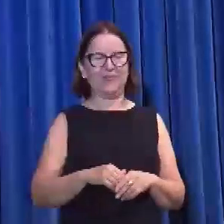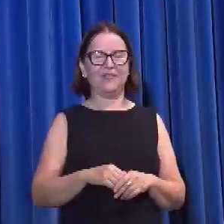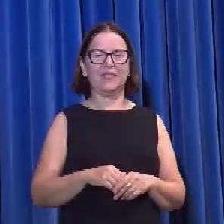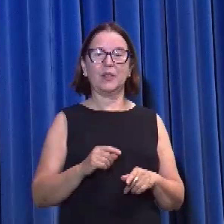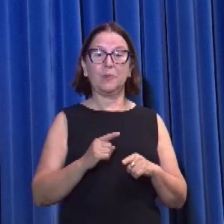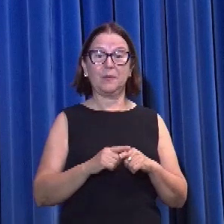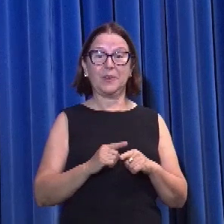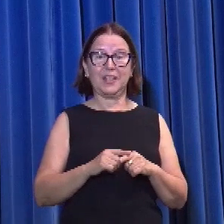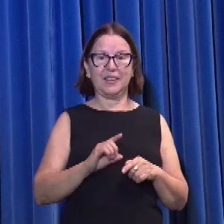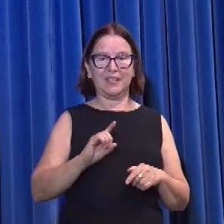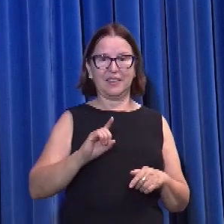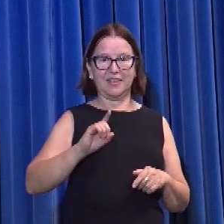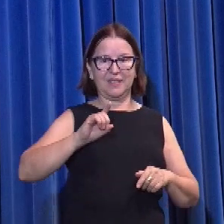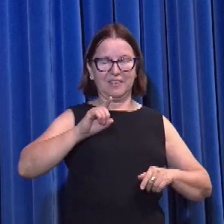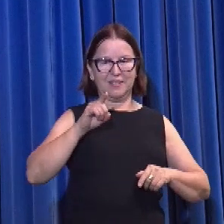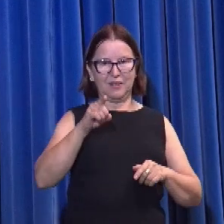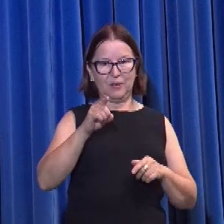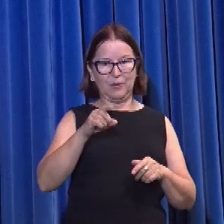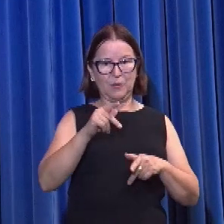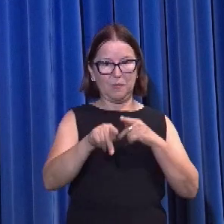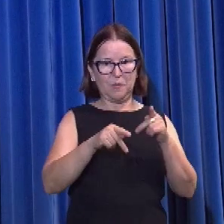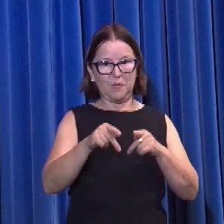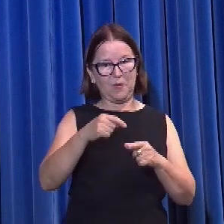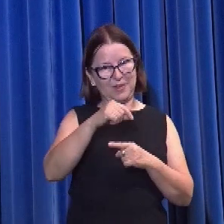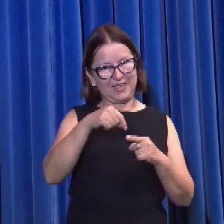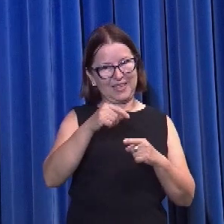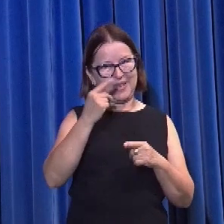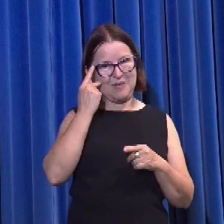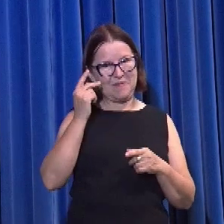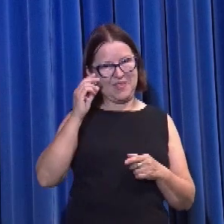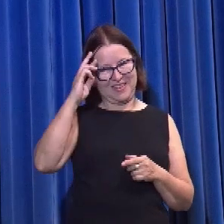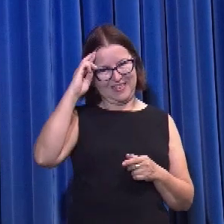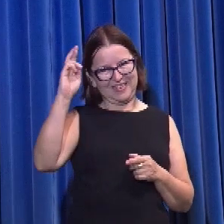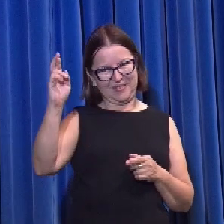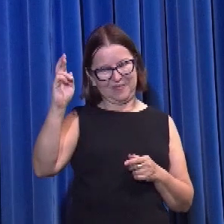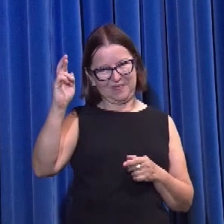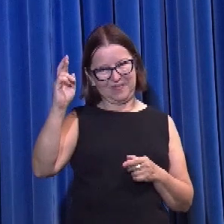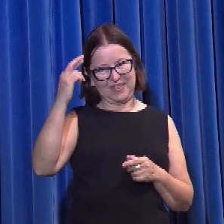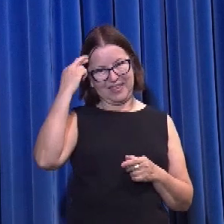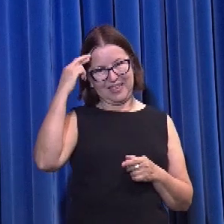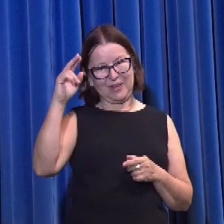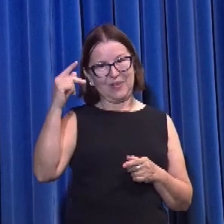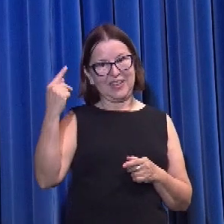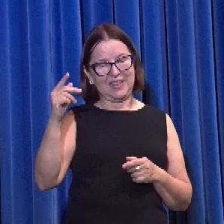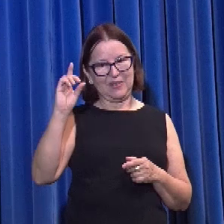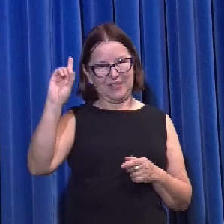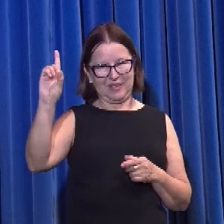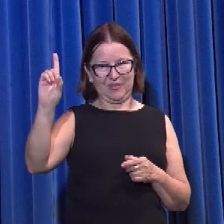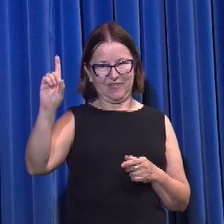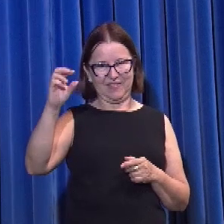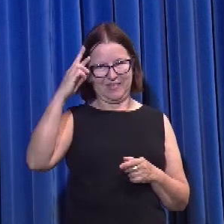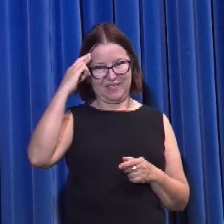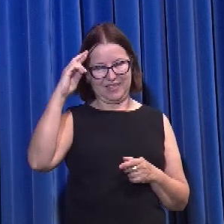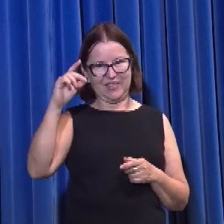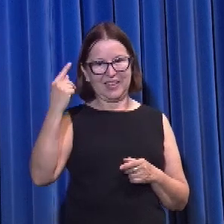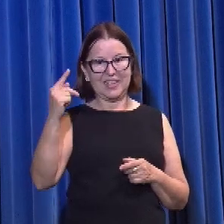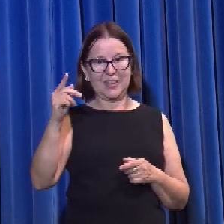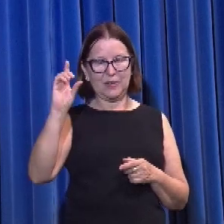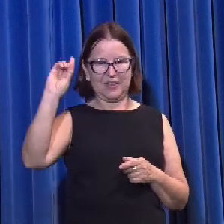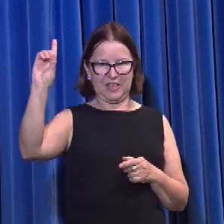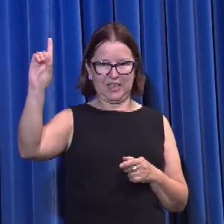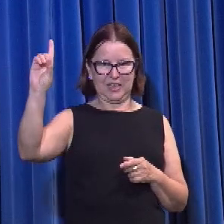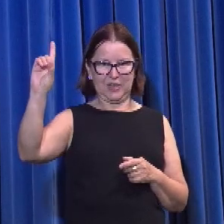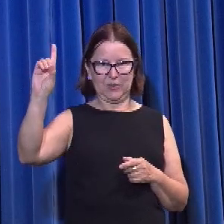Porque tu és povo santo ao Senhor teu Deus. O Senhor teu Deus